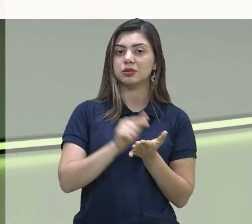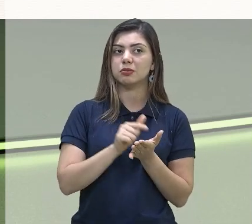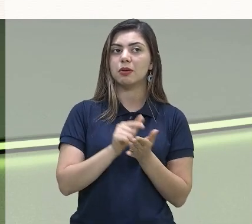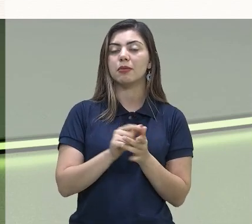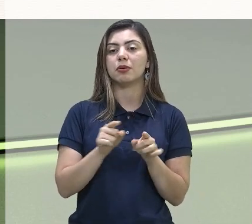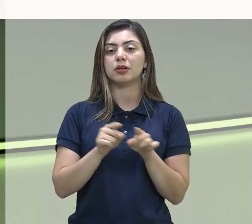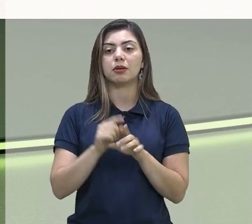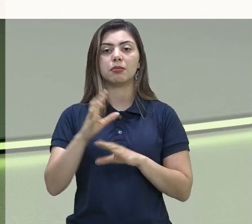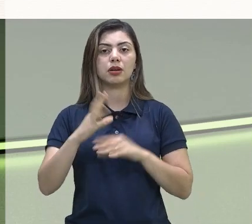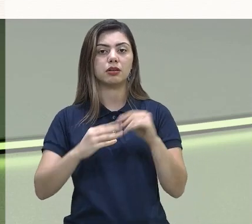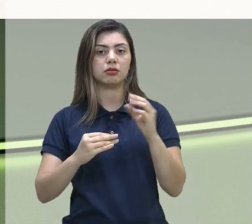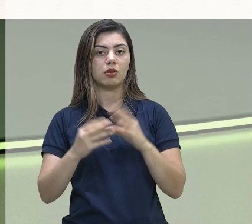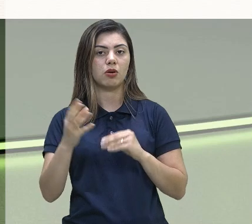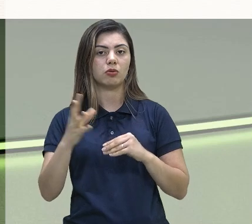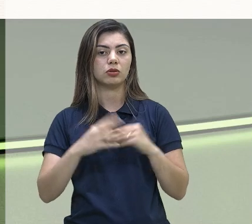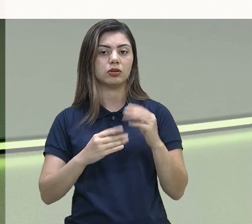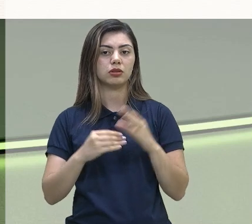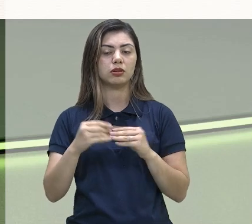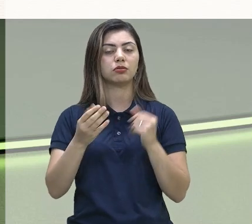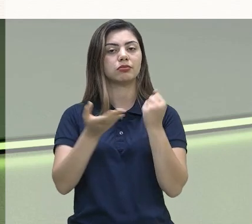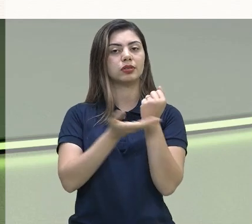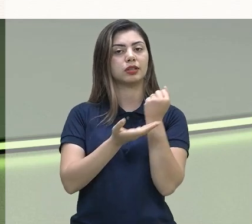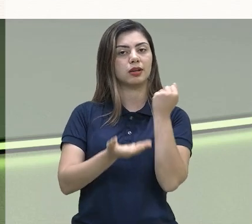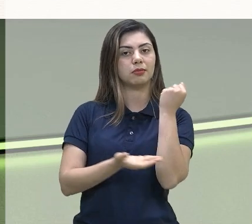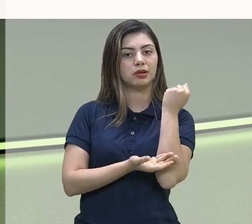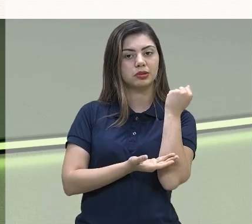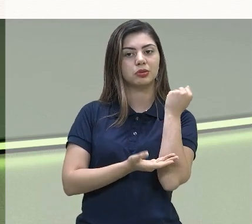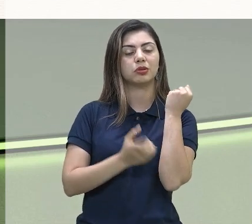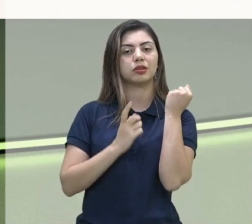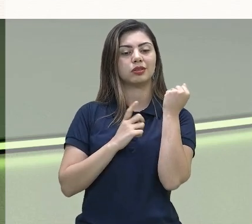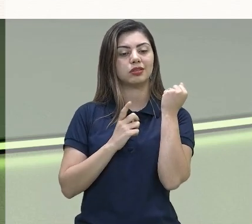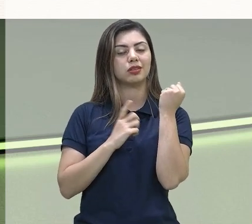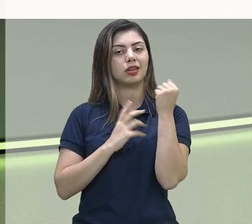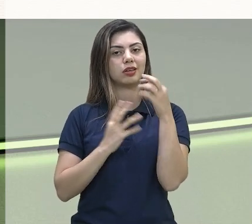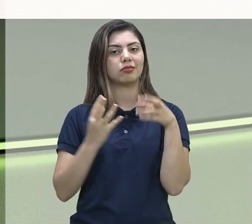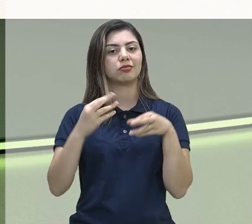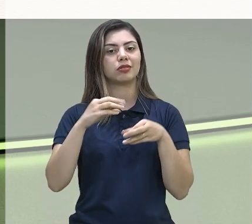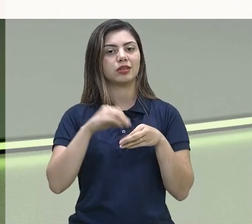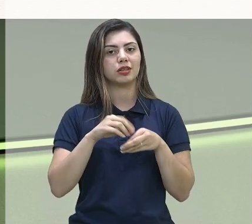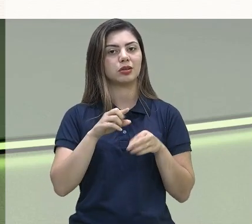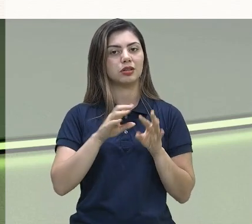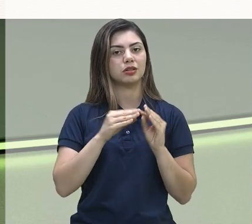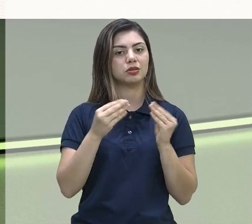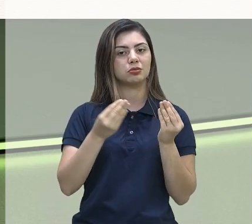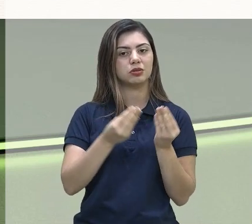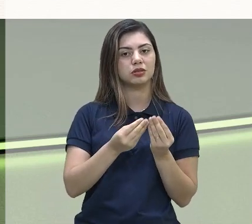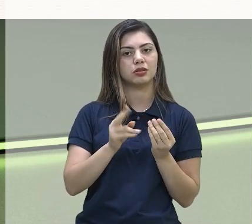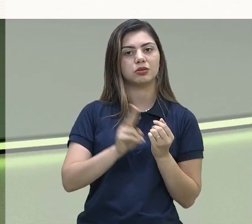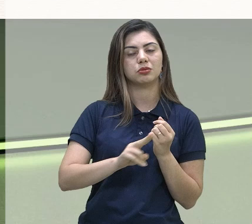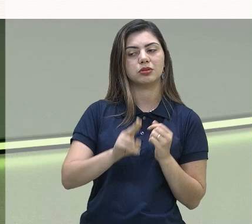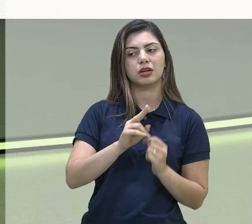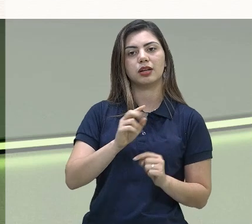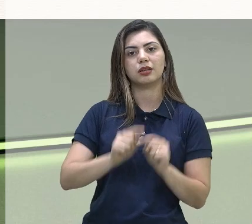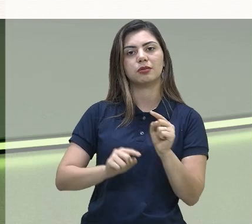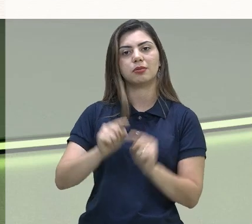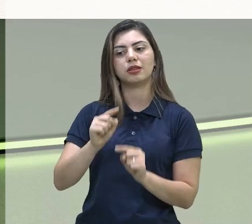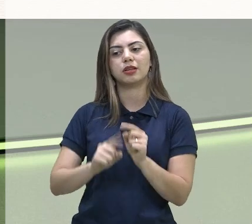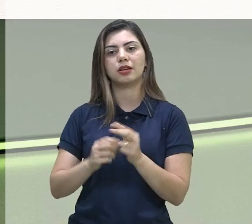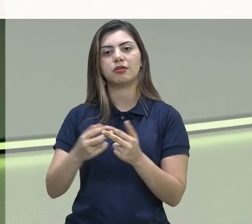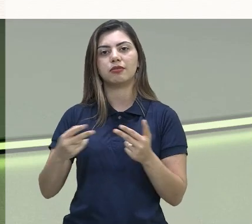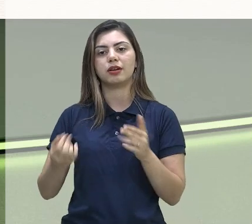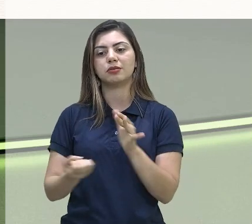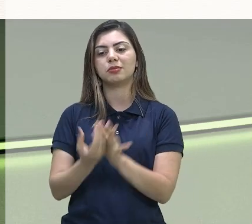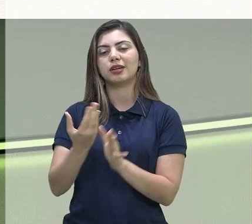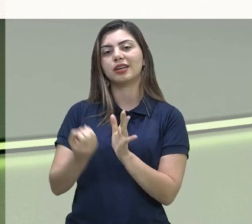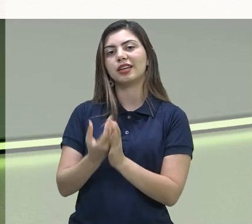a madeira, por ter uma grande quantidade de celulose, é usada como matéria-prima na produção de